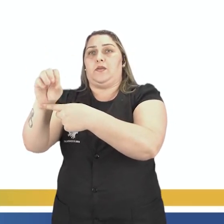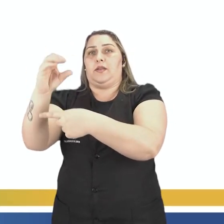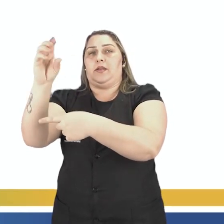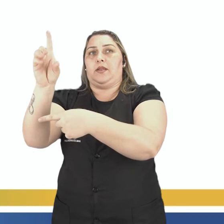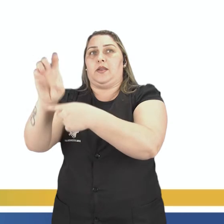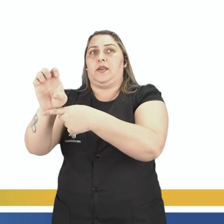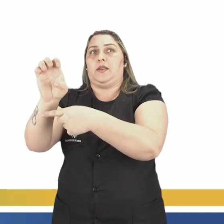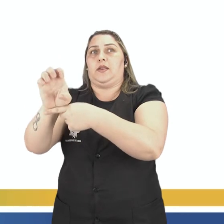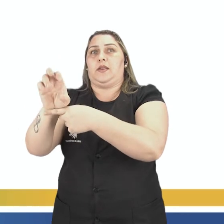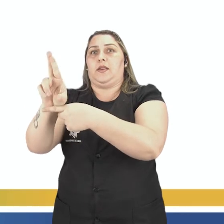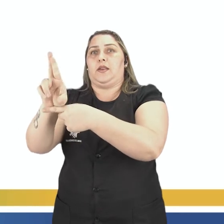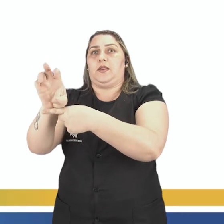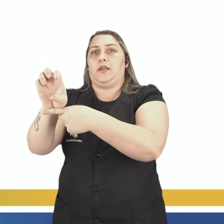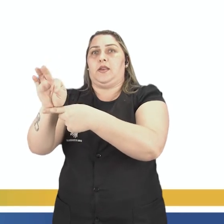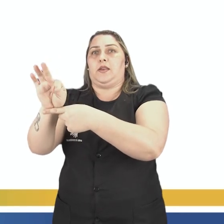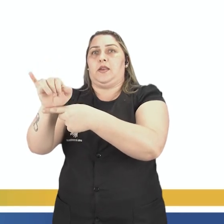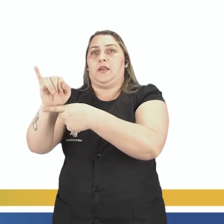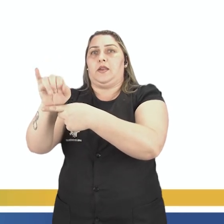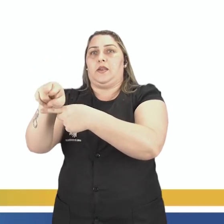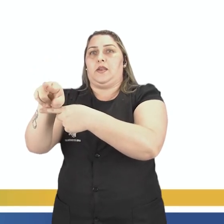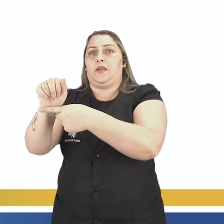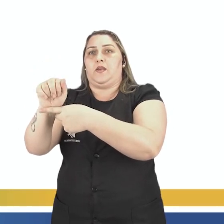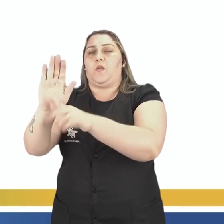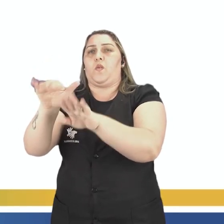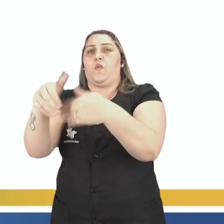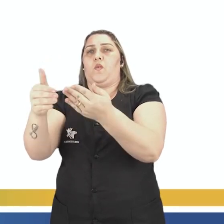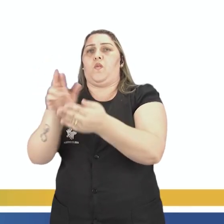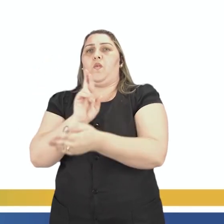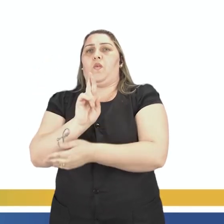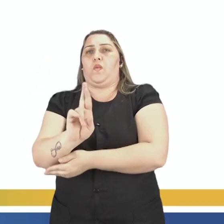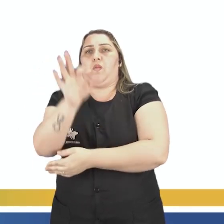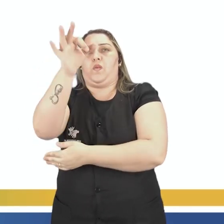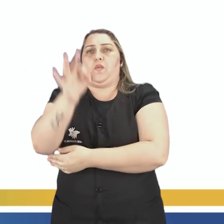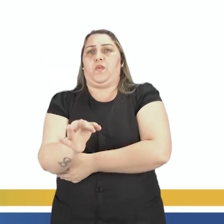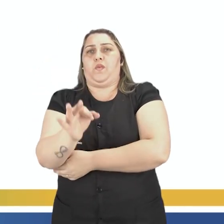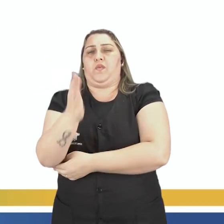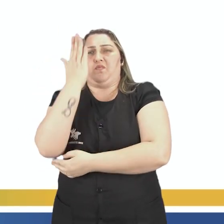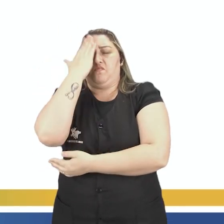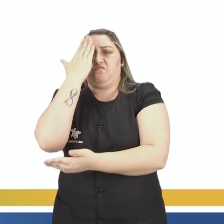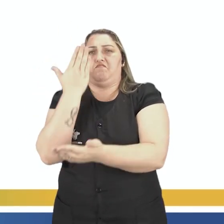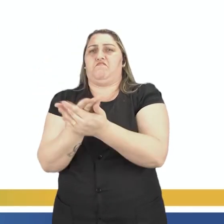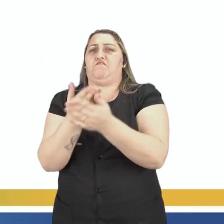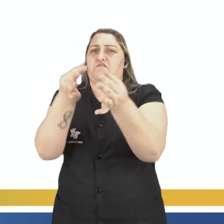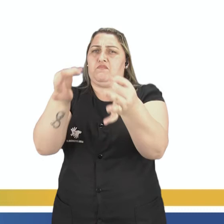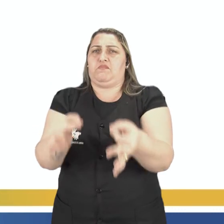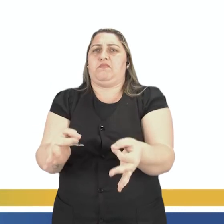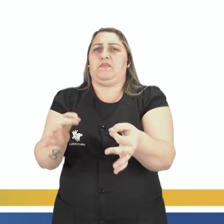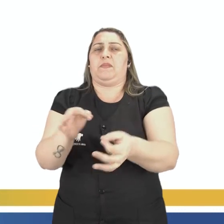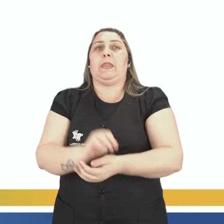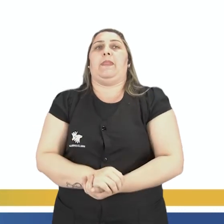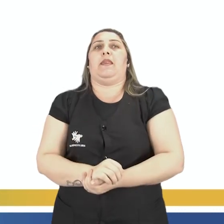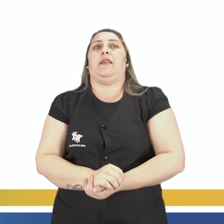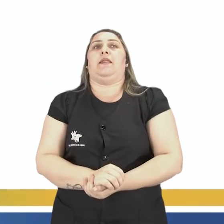e na E nós temos a retina. Qual alternativa você acredita que esteja correta?